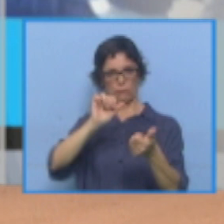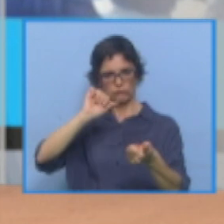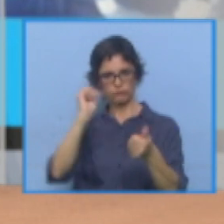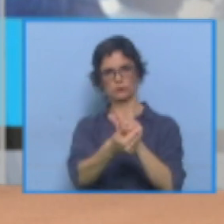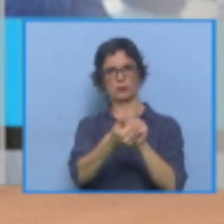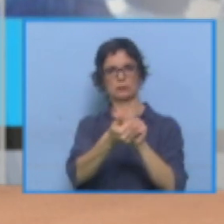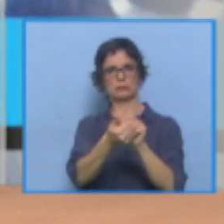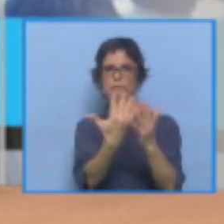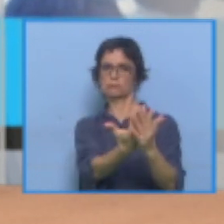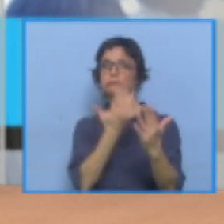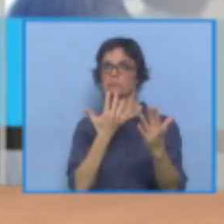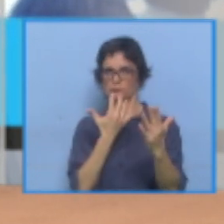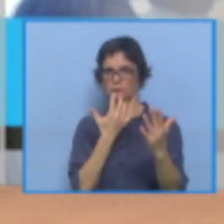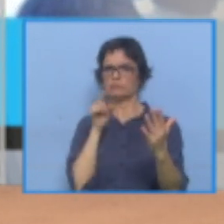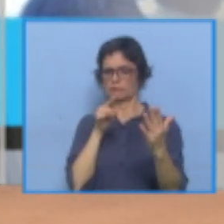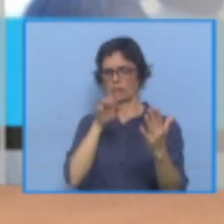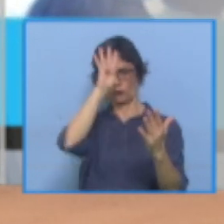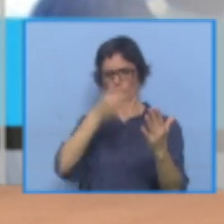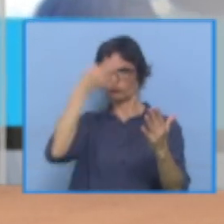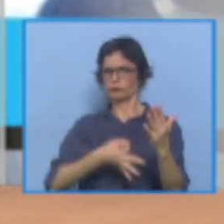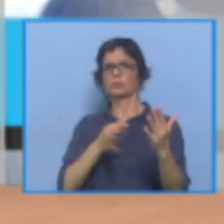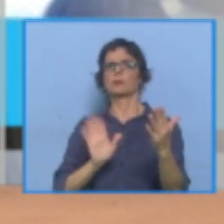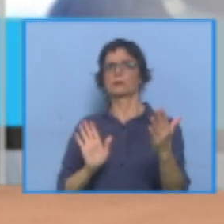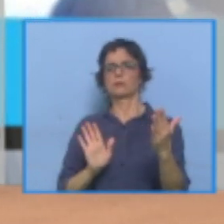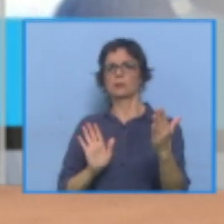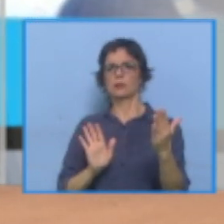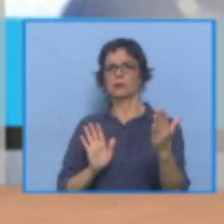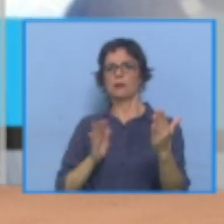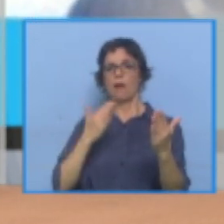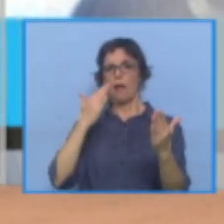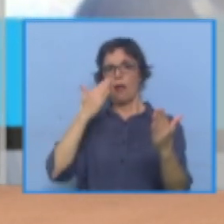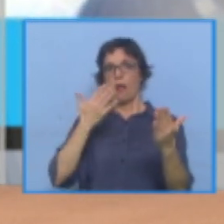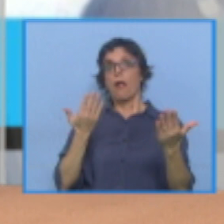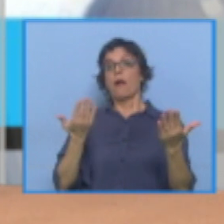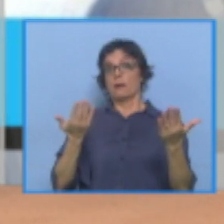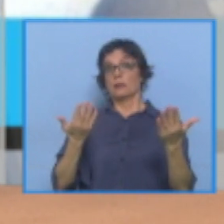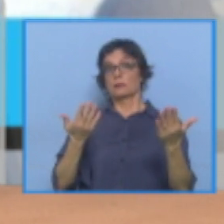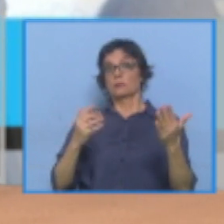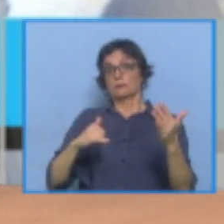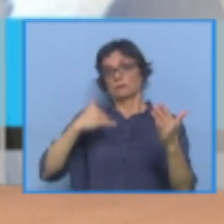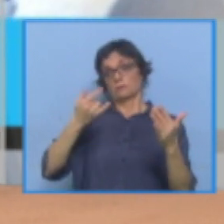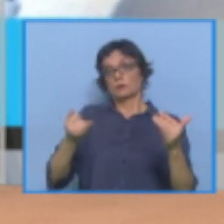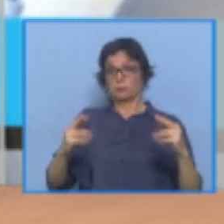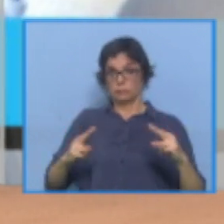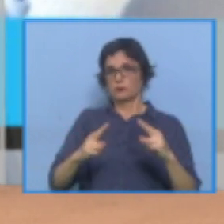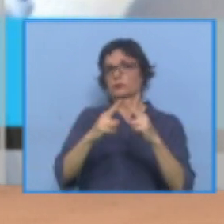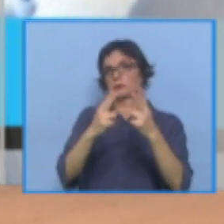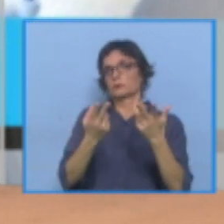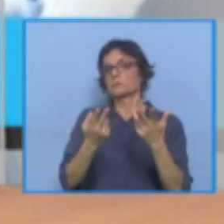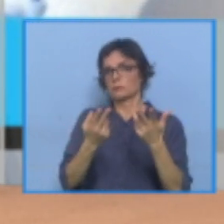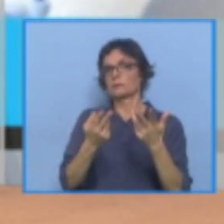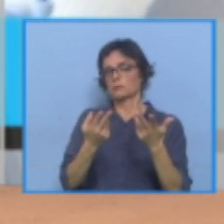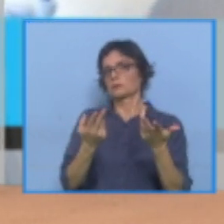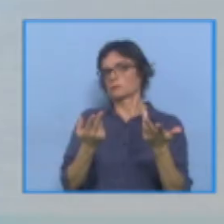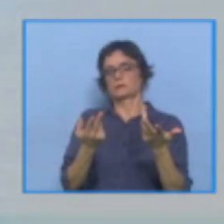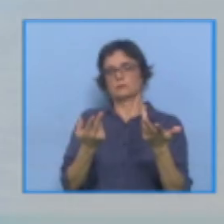e visíveis. E isso, do meu ponto de vista, é que é o essencial e, se não surgir depois desta cimeira, será uma oportunidade